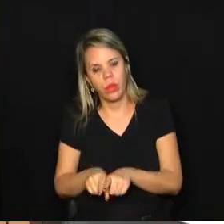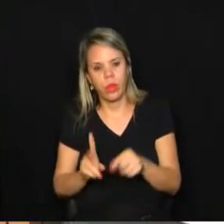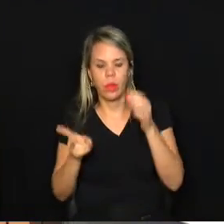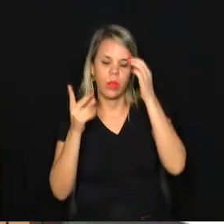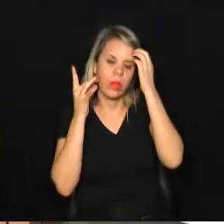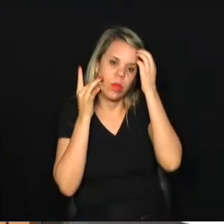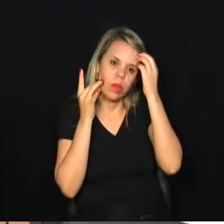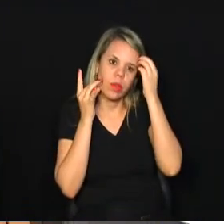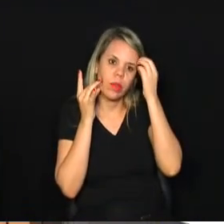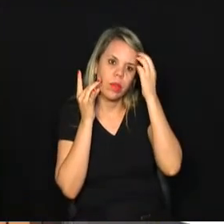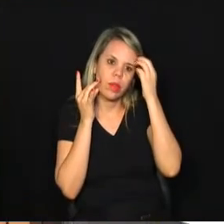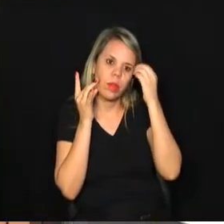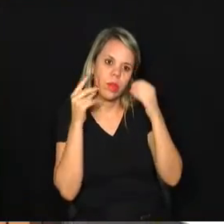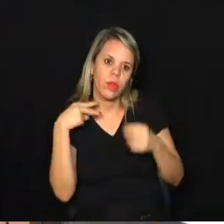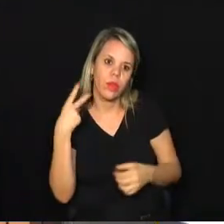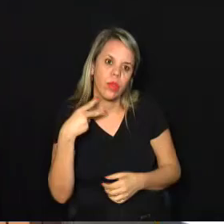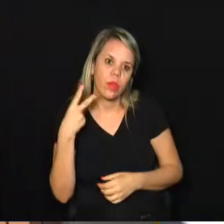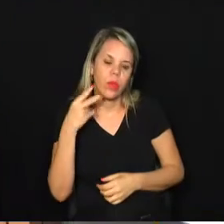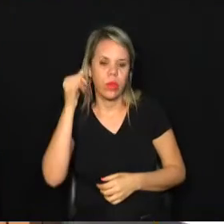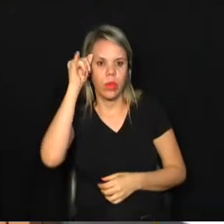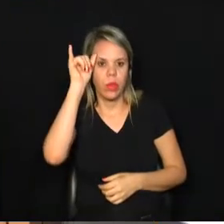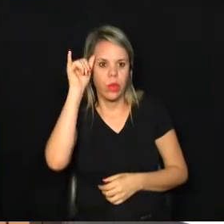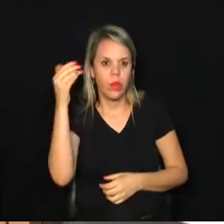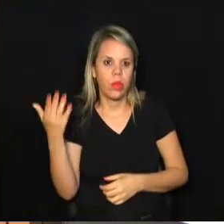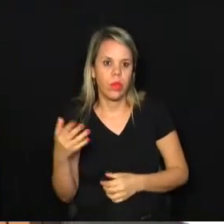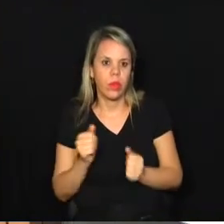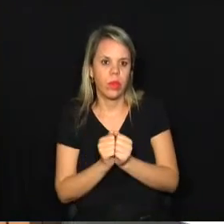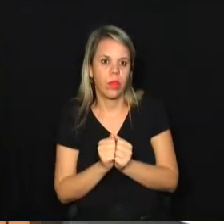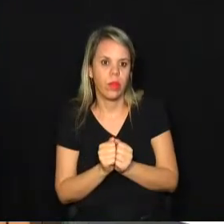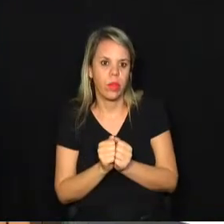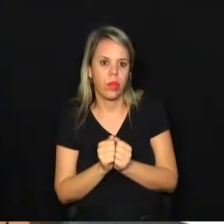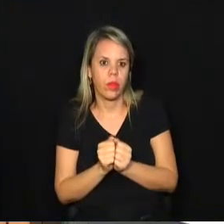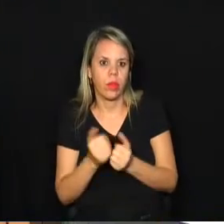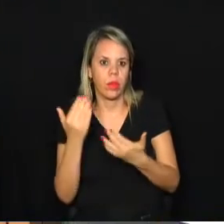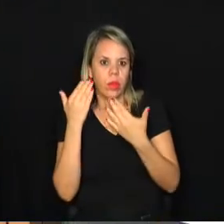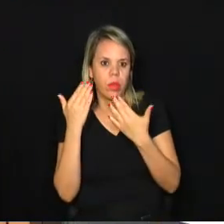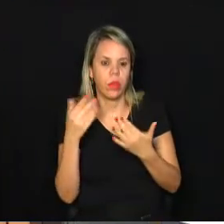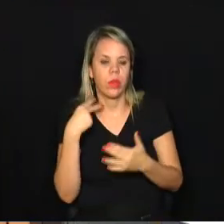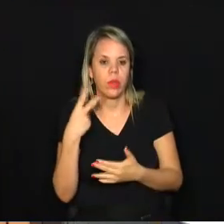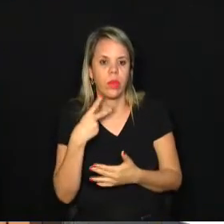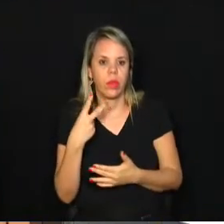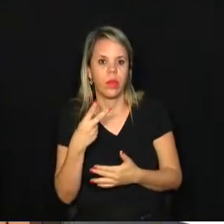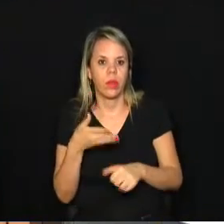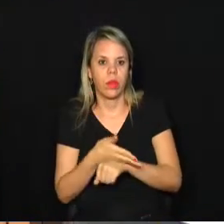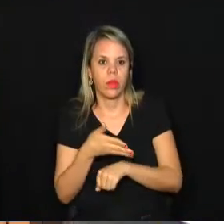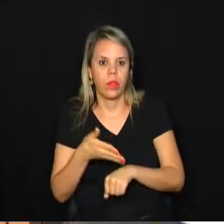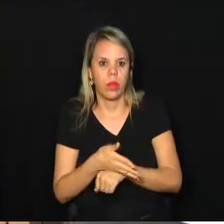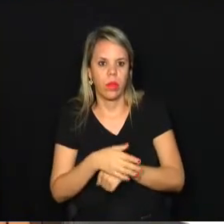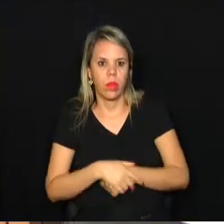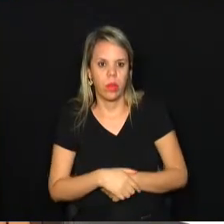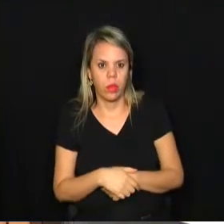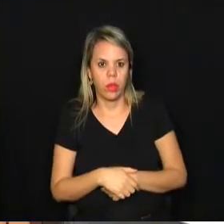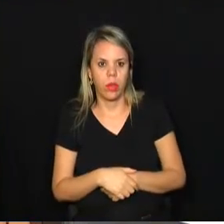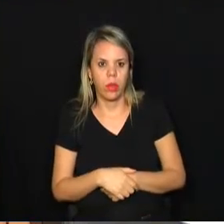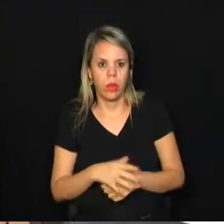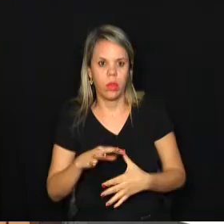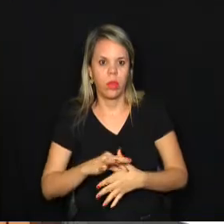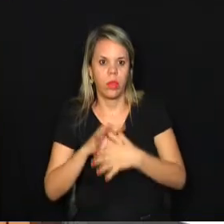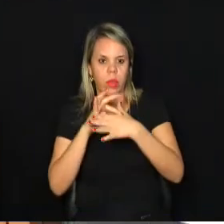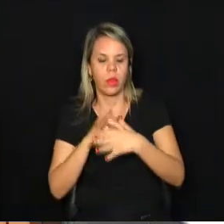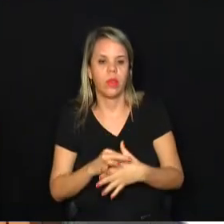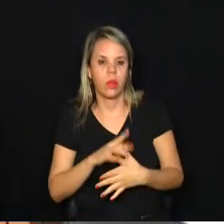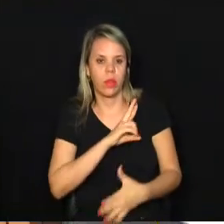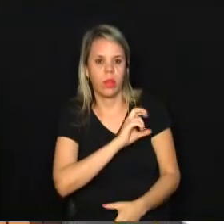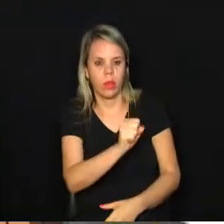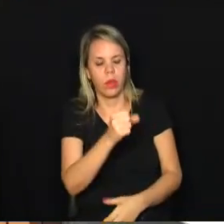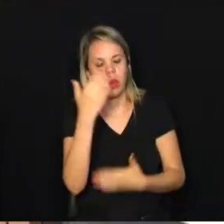presente, o vereador Paulo Búfalo conosco. Muito obrigado, vereador, pela sua participação. E o nosso líder, Luiz Carlos Rossini,